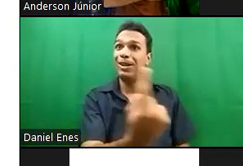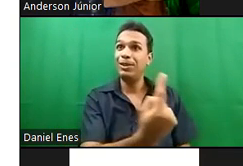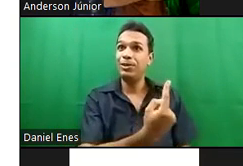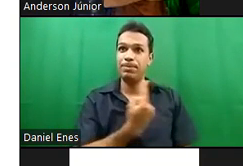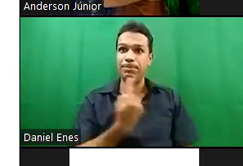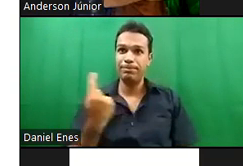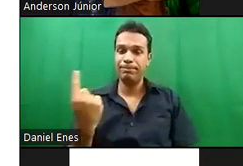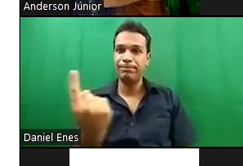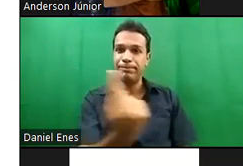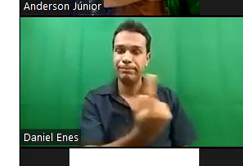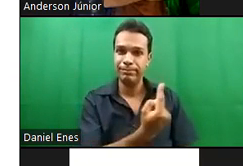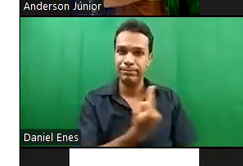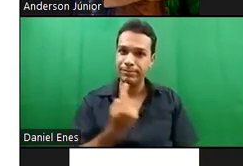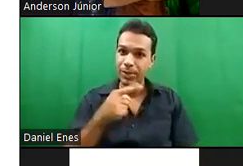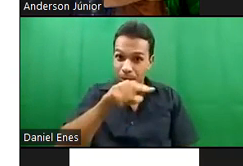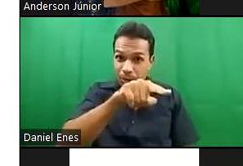nós,